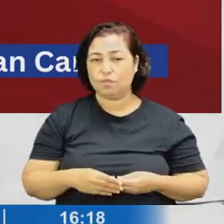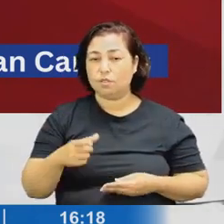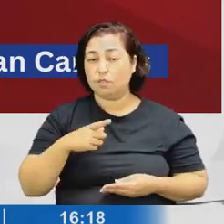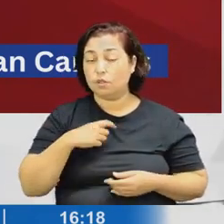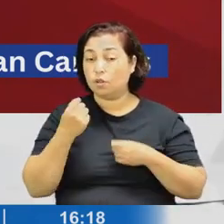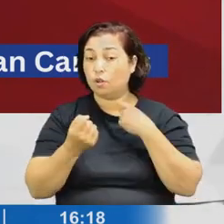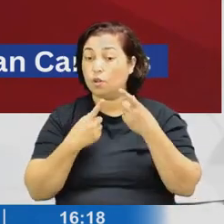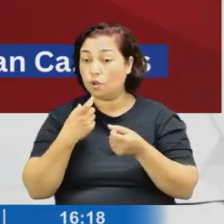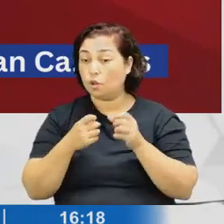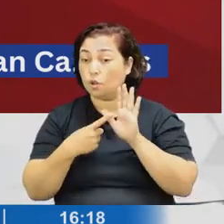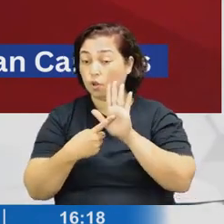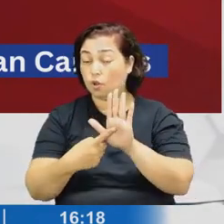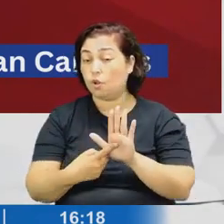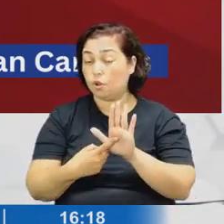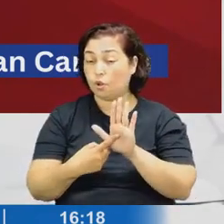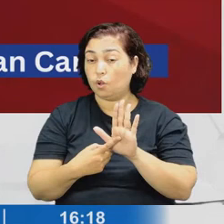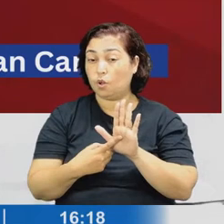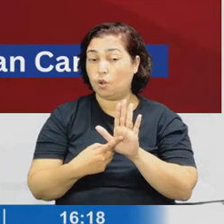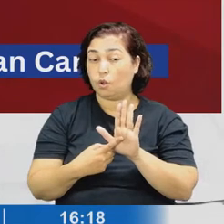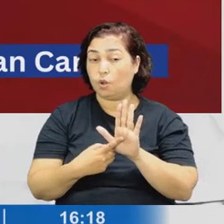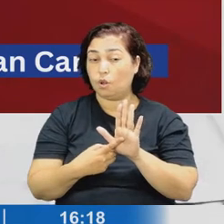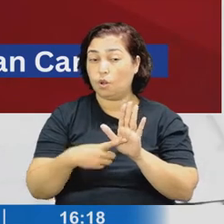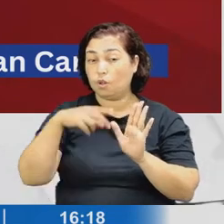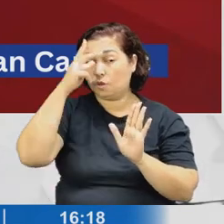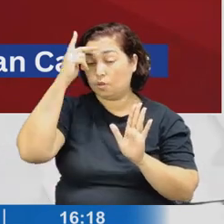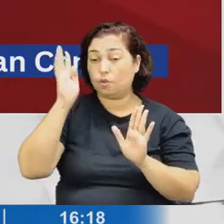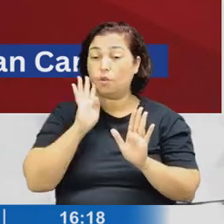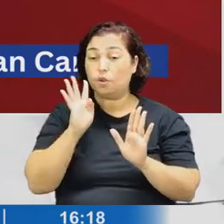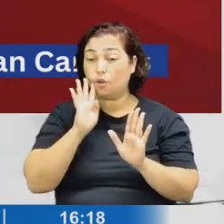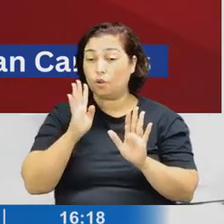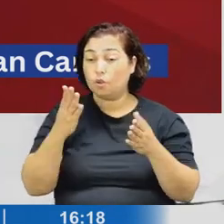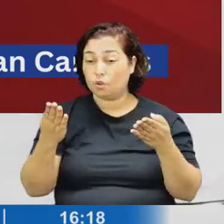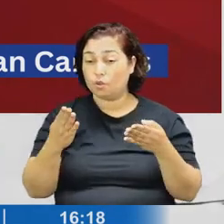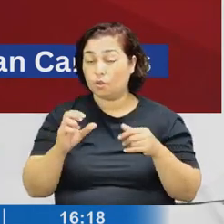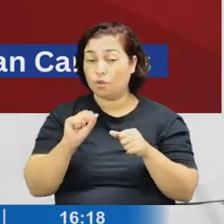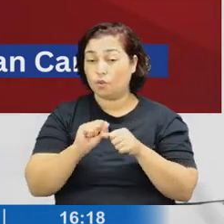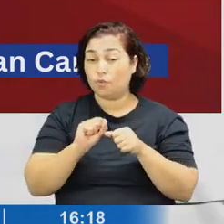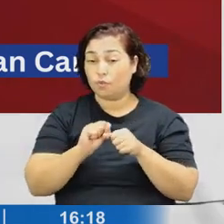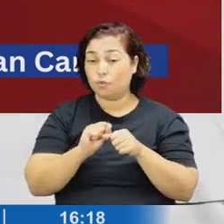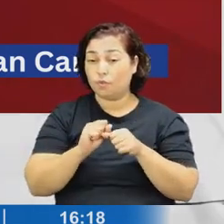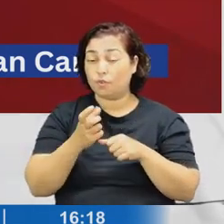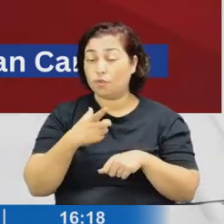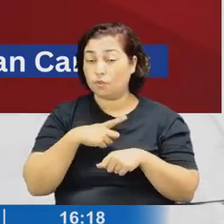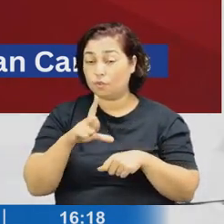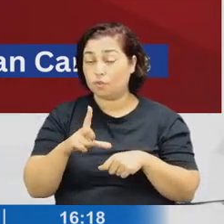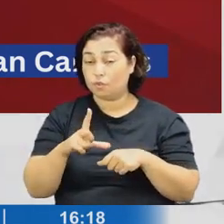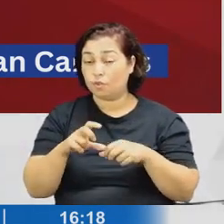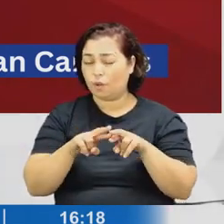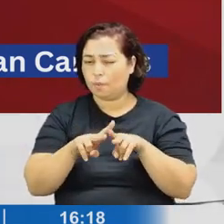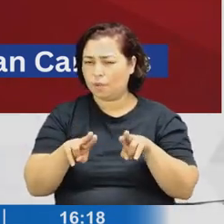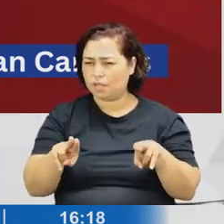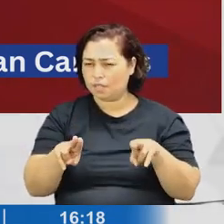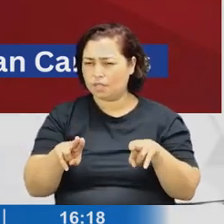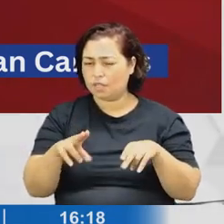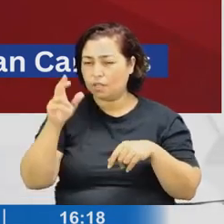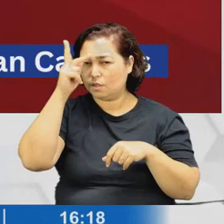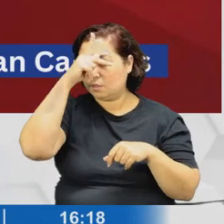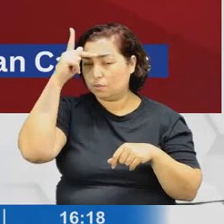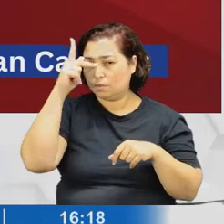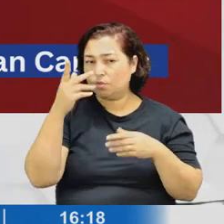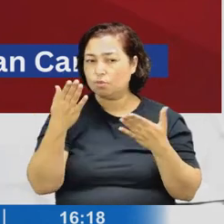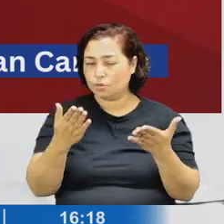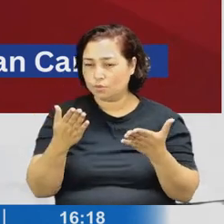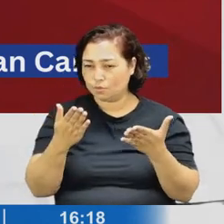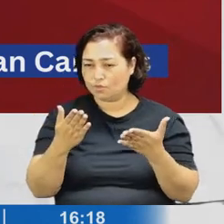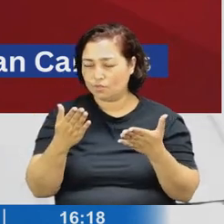algumas coisas ali para trabalhar na imagem dele cara muito legal já fico me coçando assim para fazer que é porque ele tem um material é um diamante